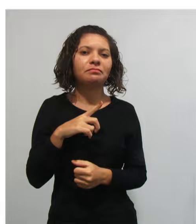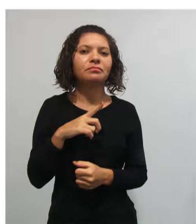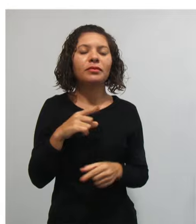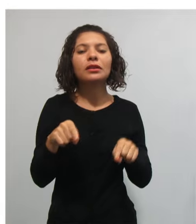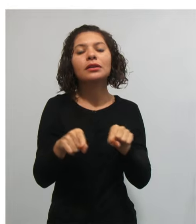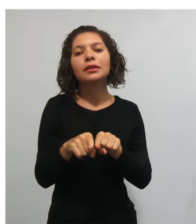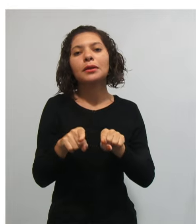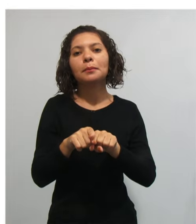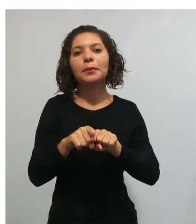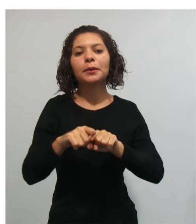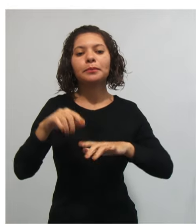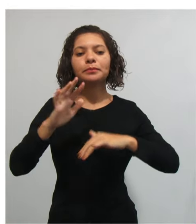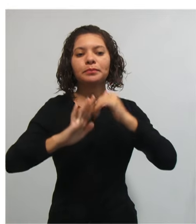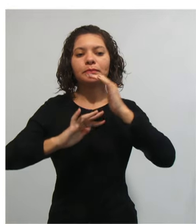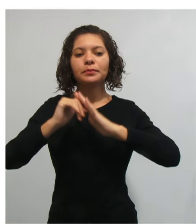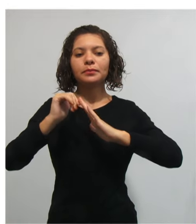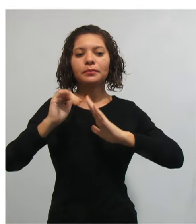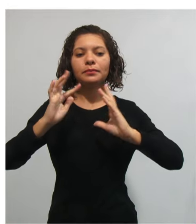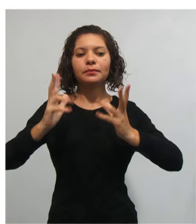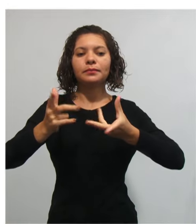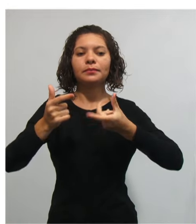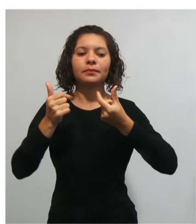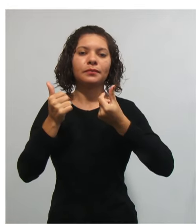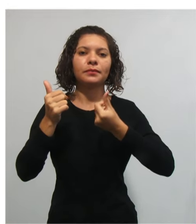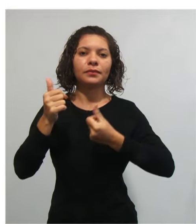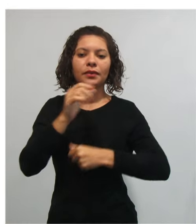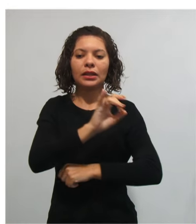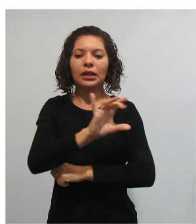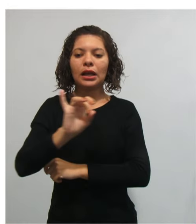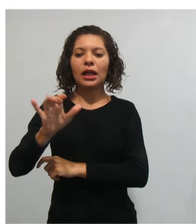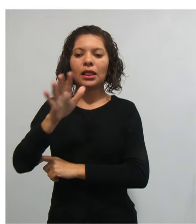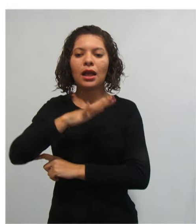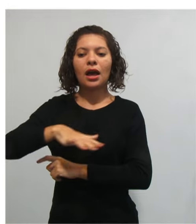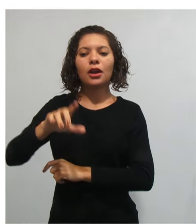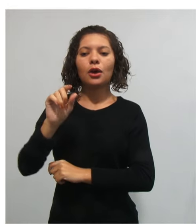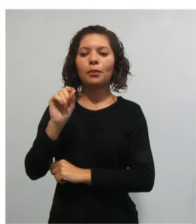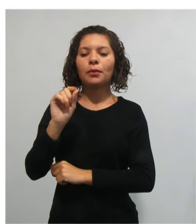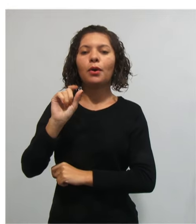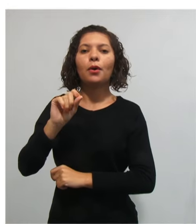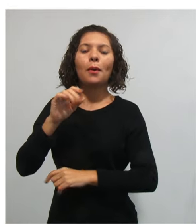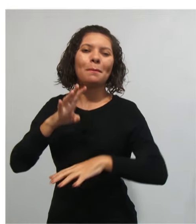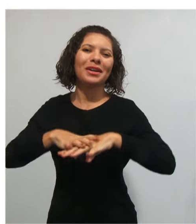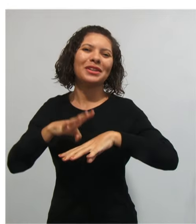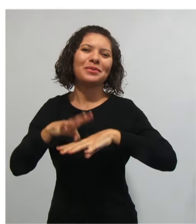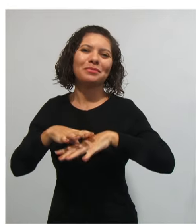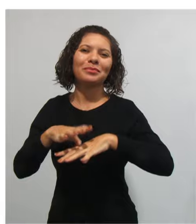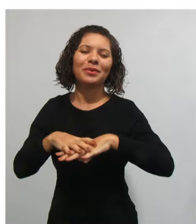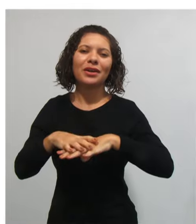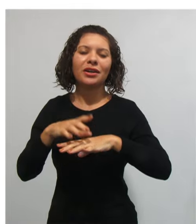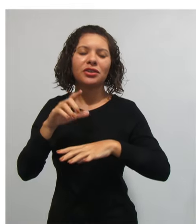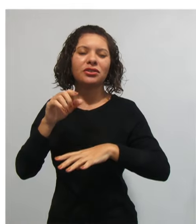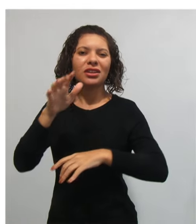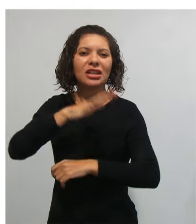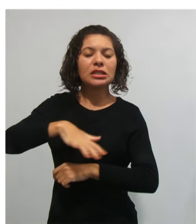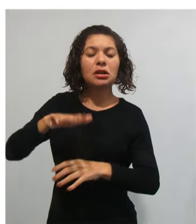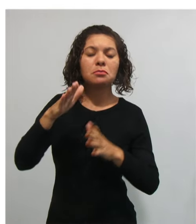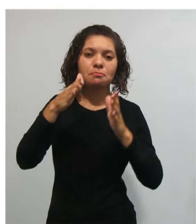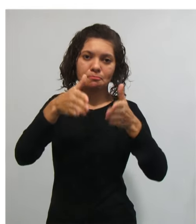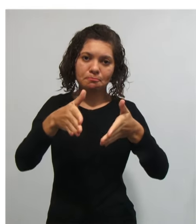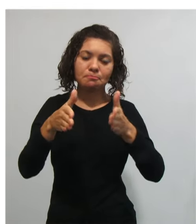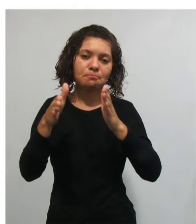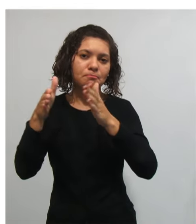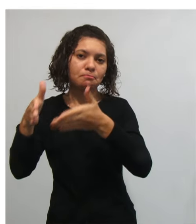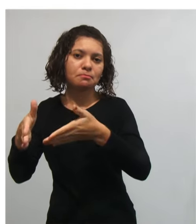vocês têm essa informação e tem as competências específicas de cada área então aqui já tem a língua portuguesa